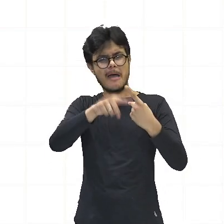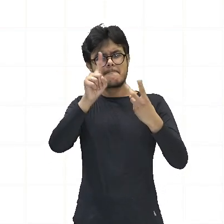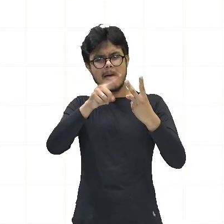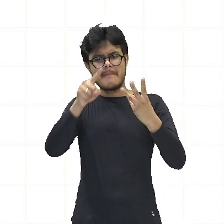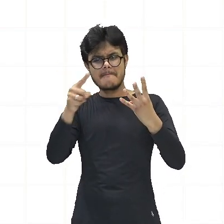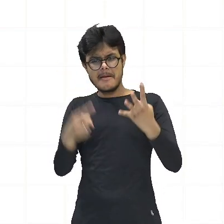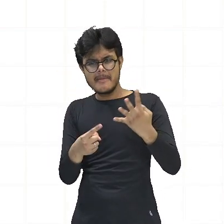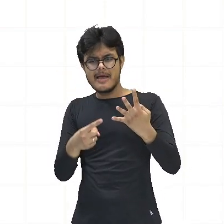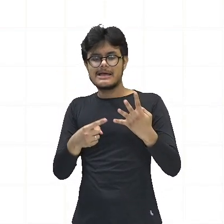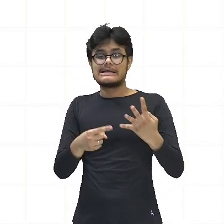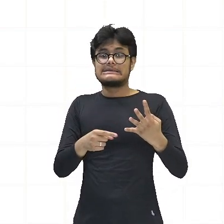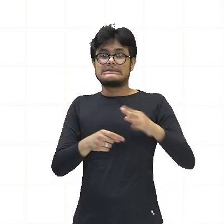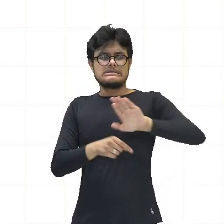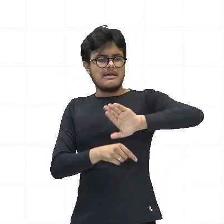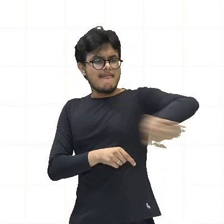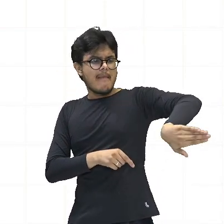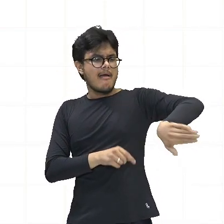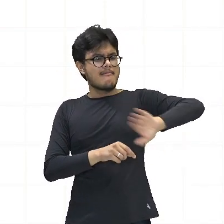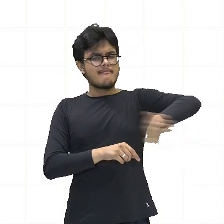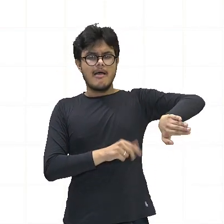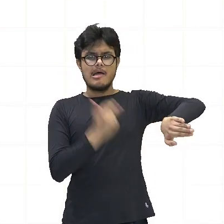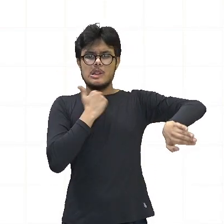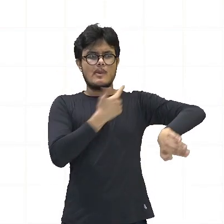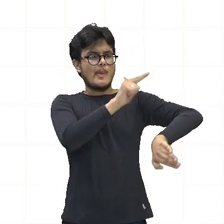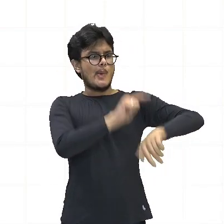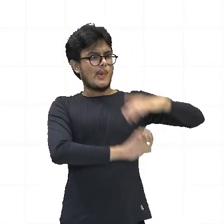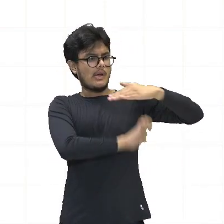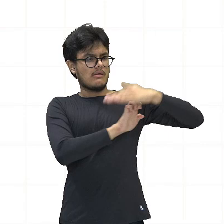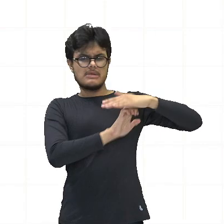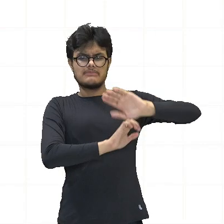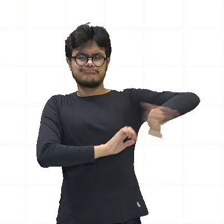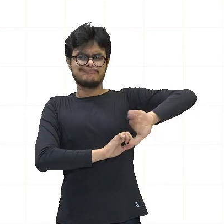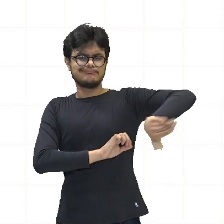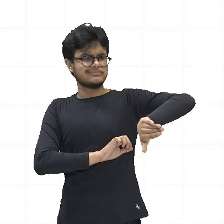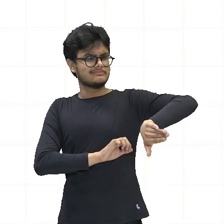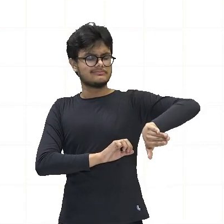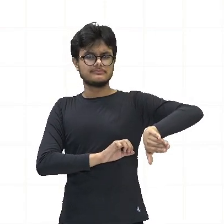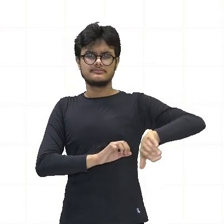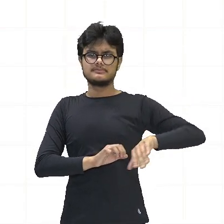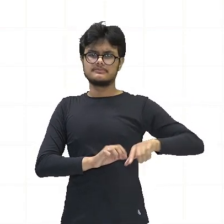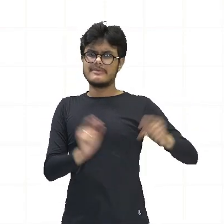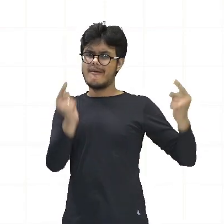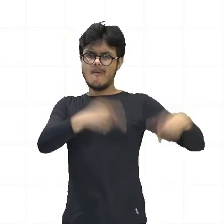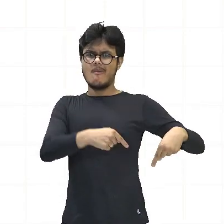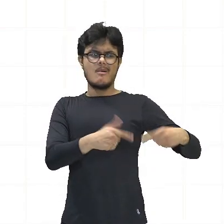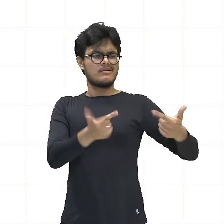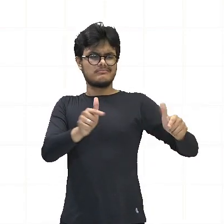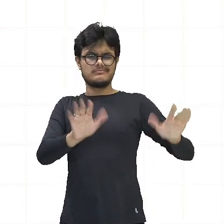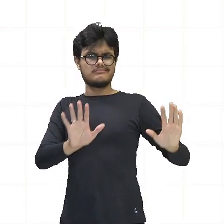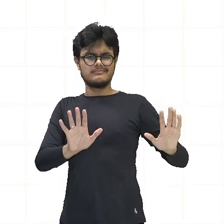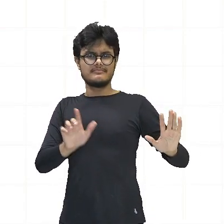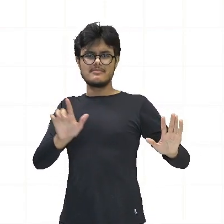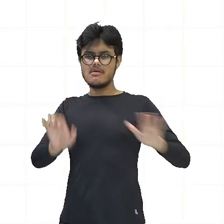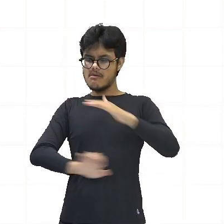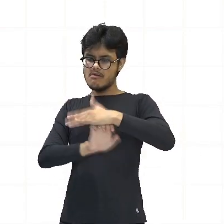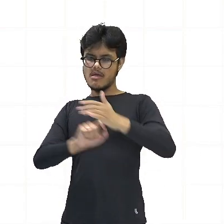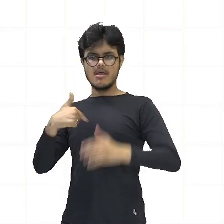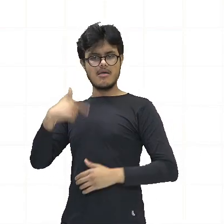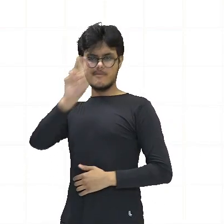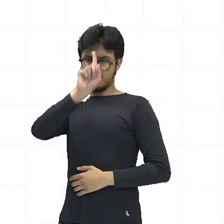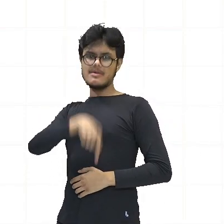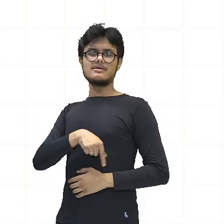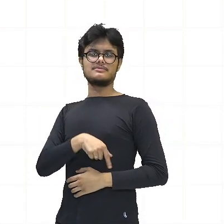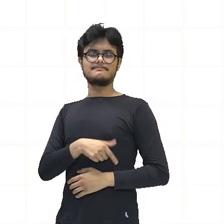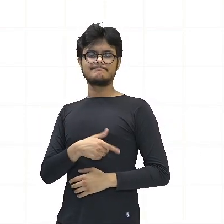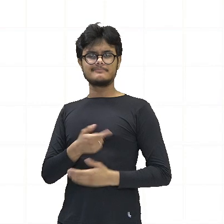para eliminar a possibilidade de concorrência. O quê? Para quê? Para que elas elas acabam comprando,